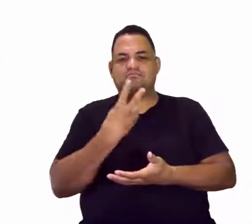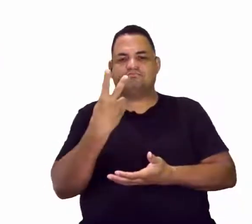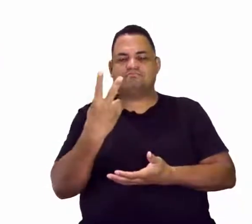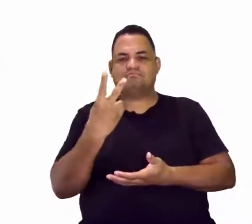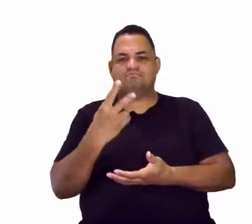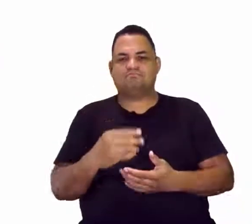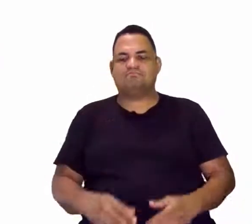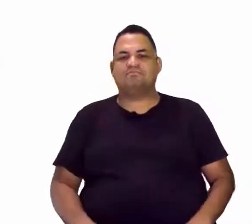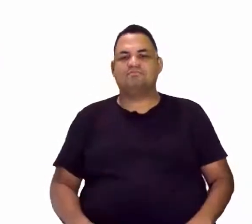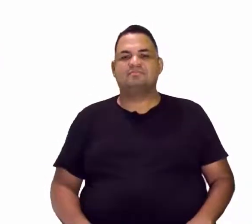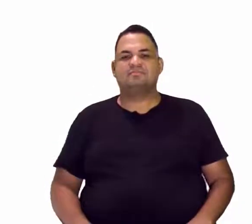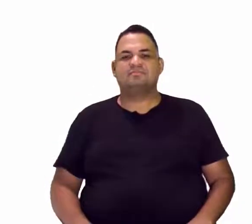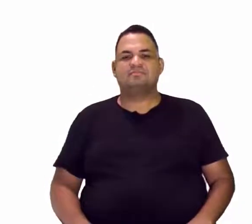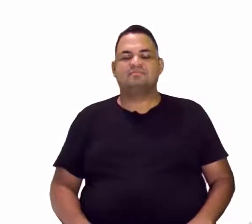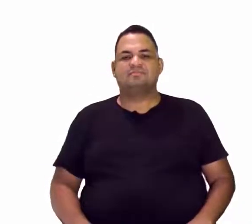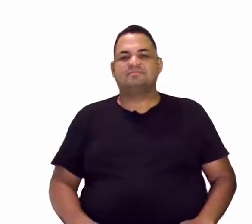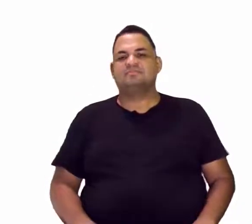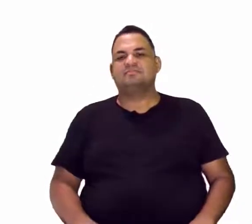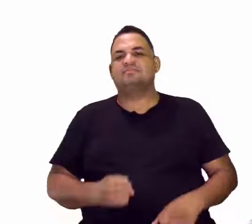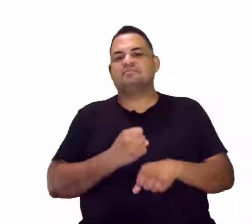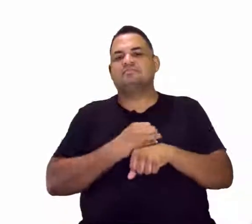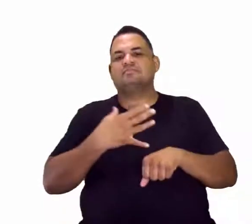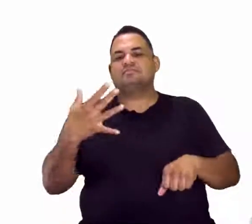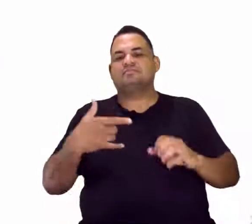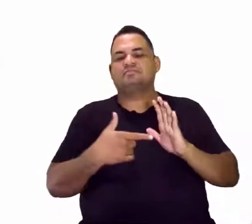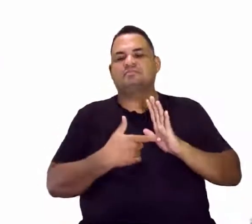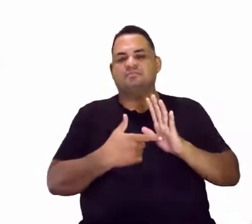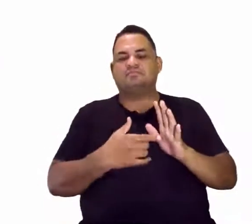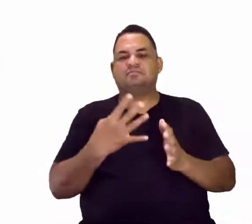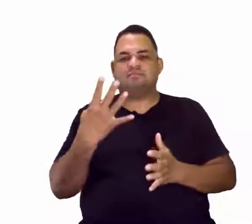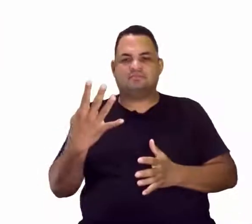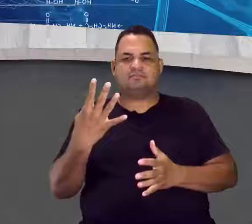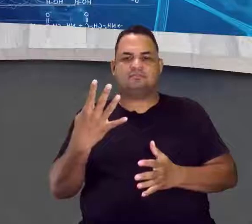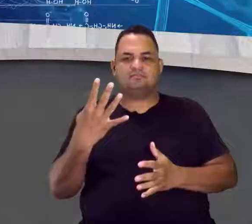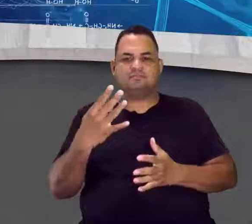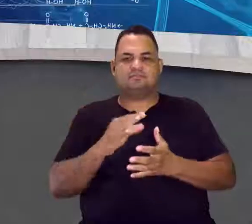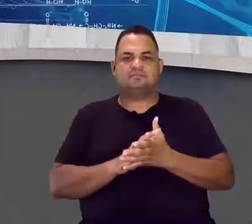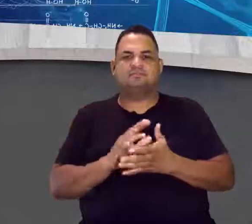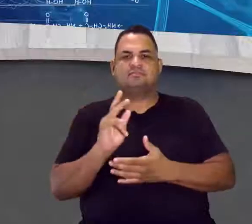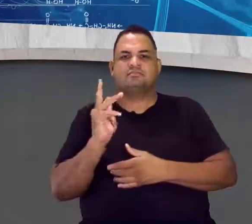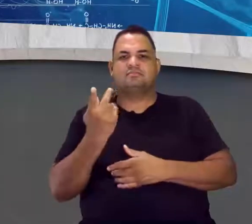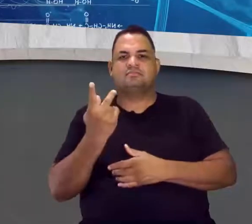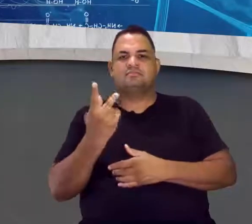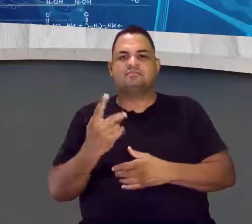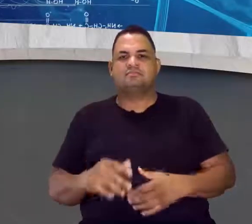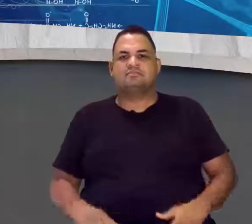nosso ácido, ele apresenta 4 hidrogênios.